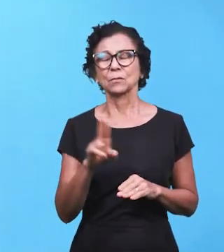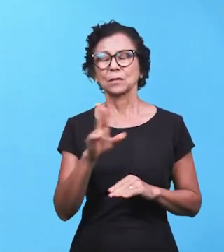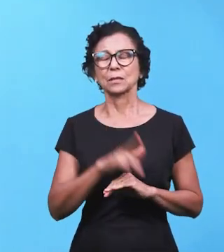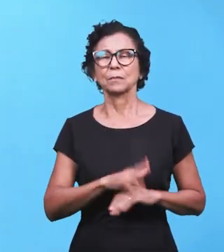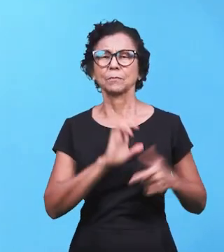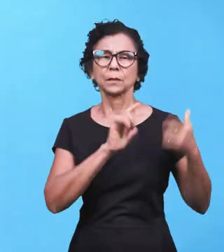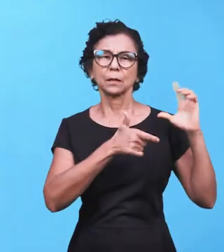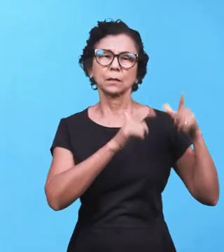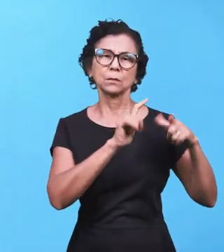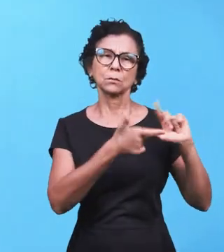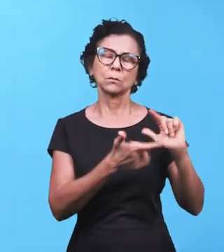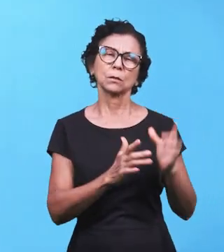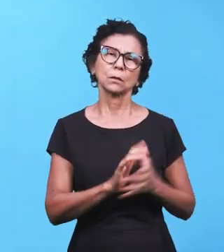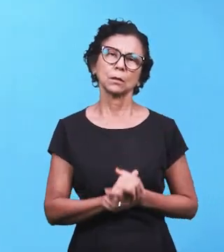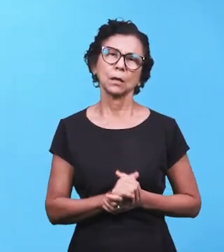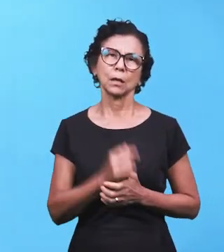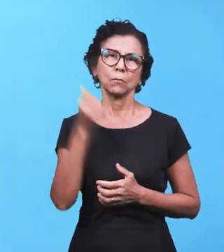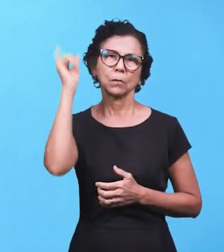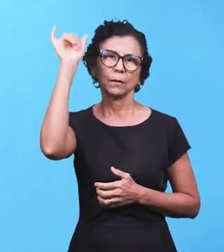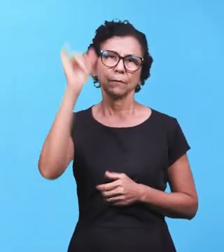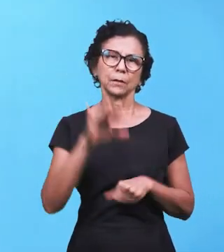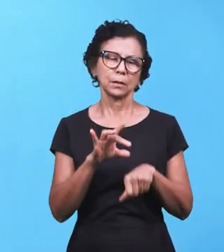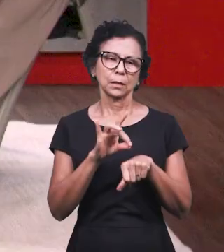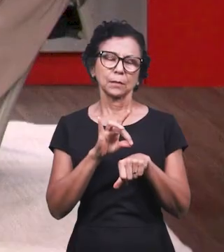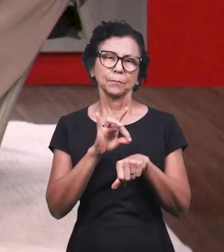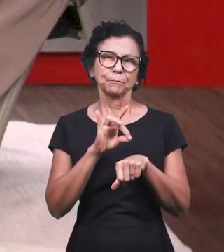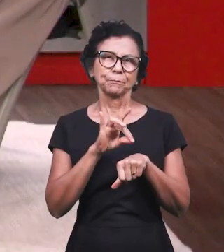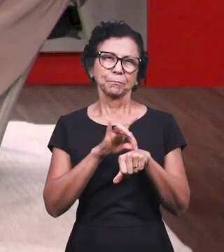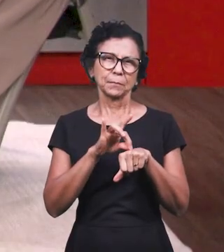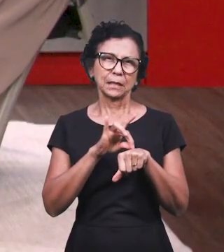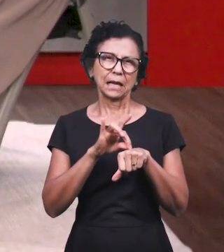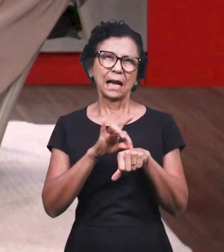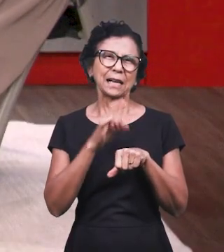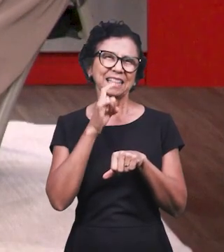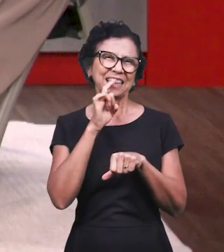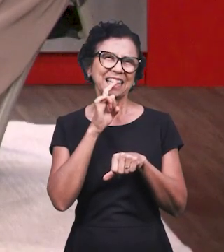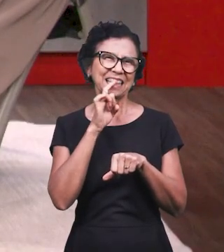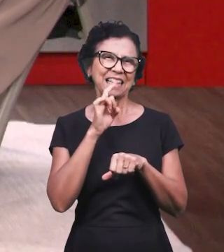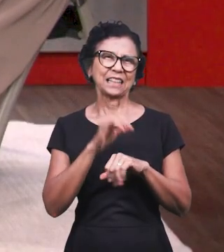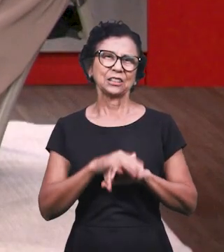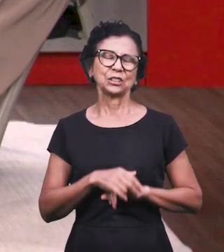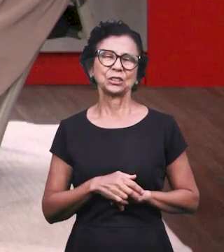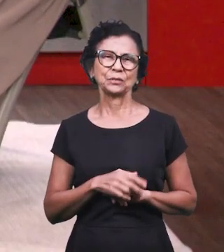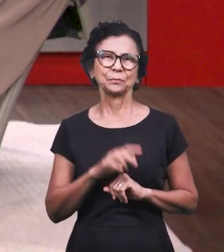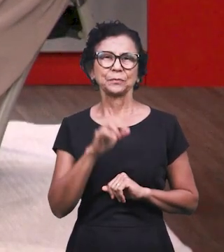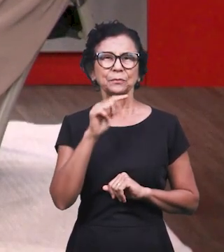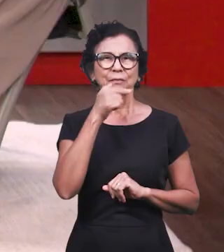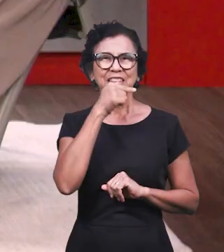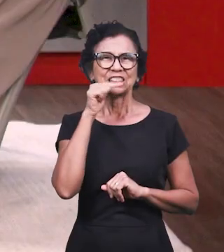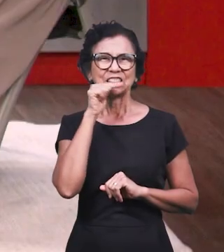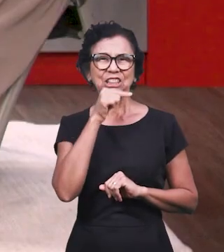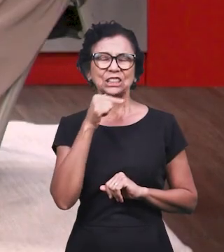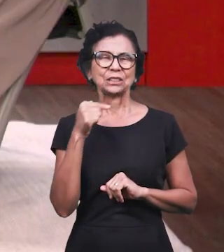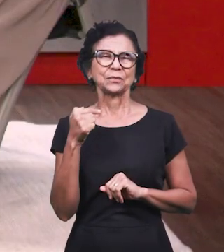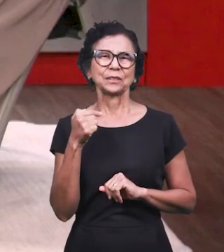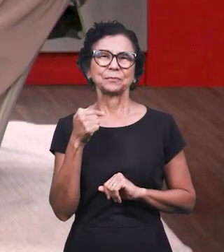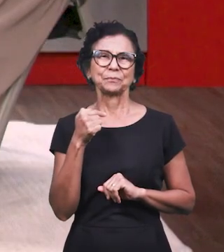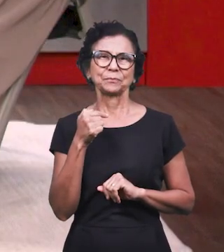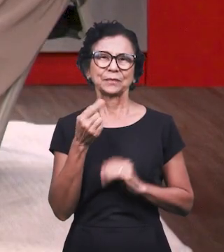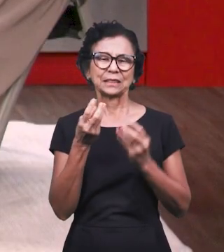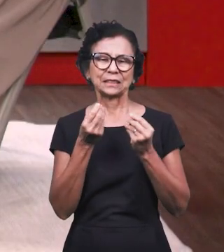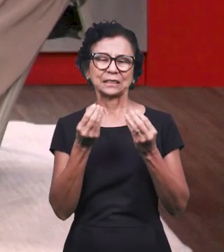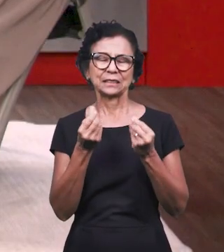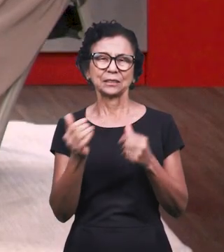tradicionais focam mais na prevenção de cárie, gengivite. Entendi. E é seguro usar o creme dental infantil